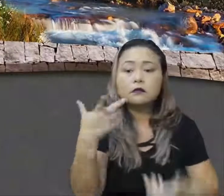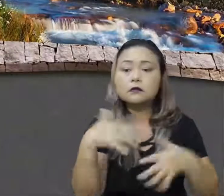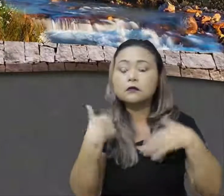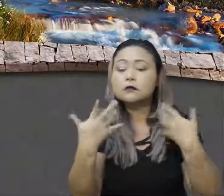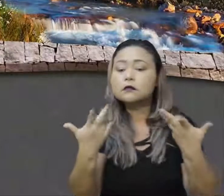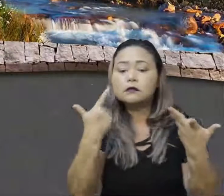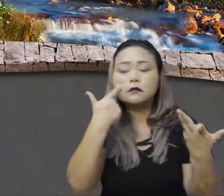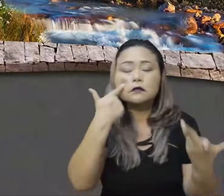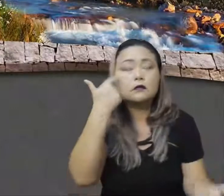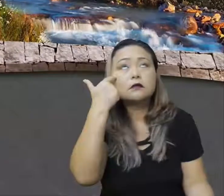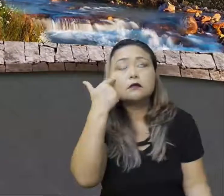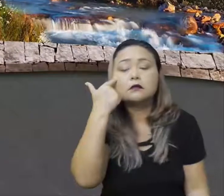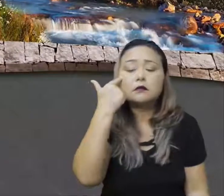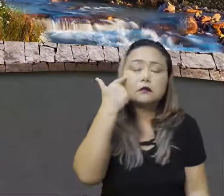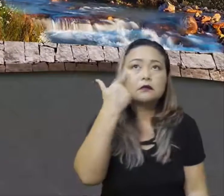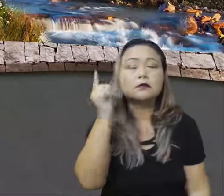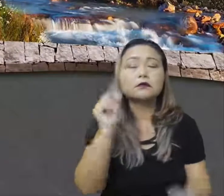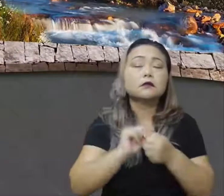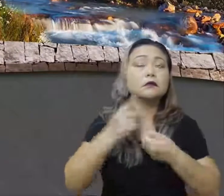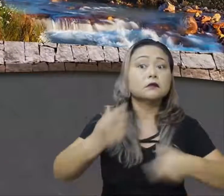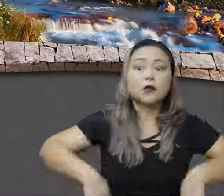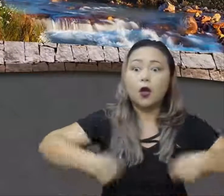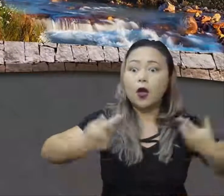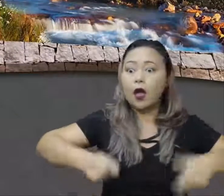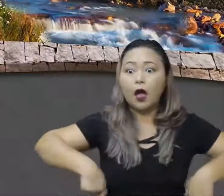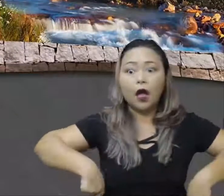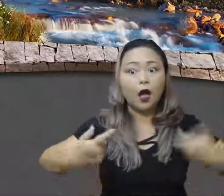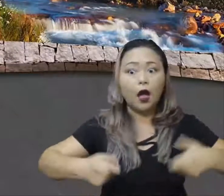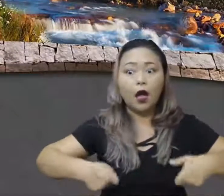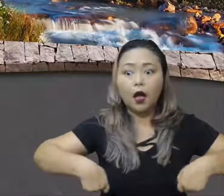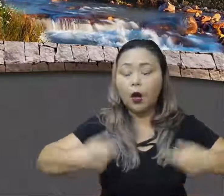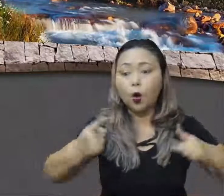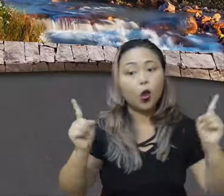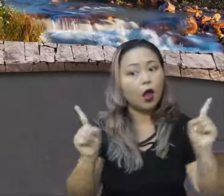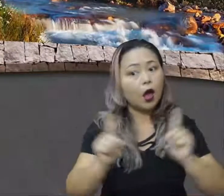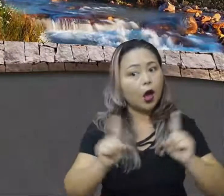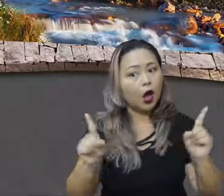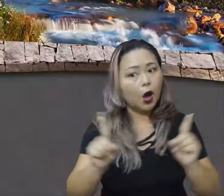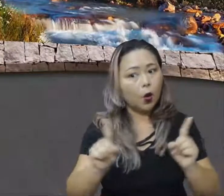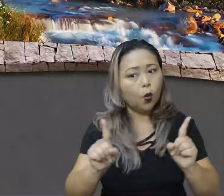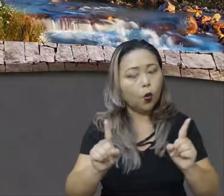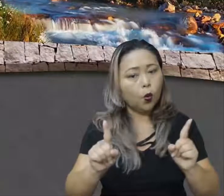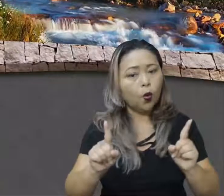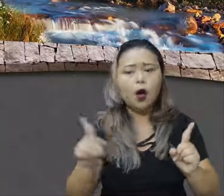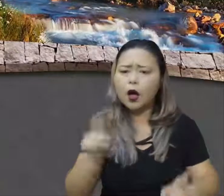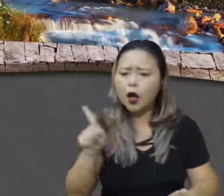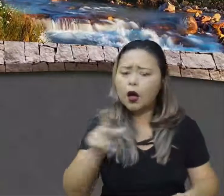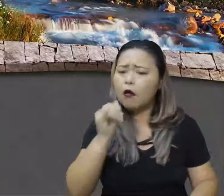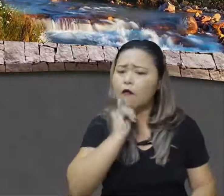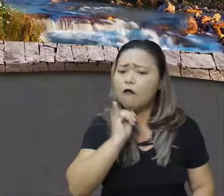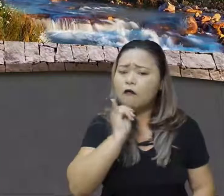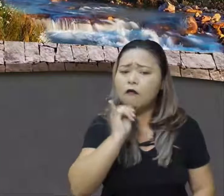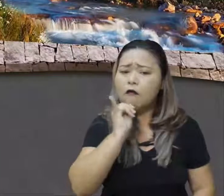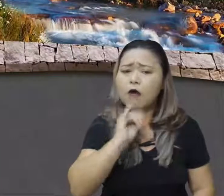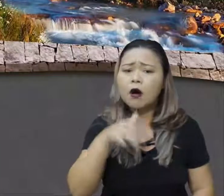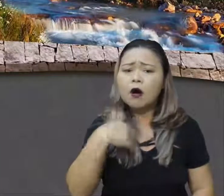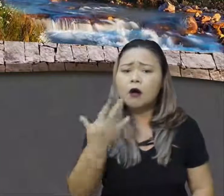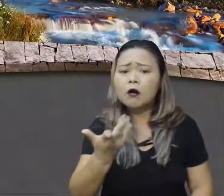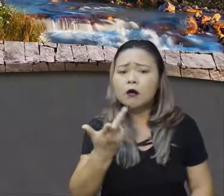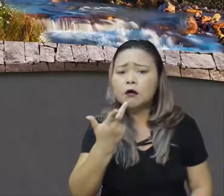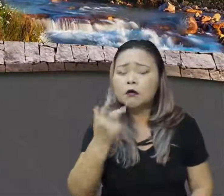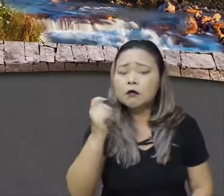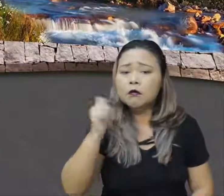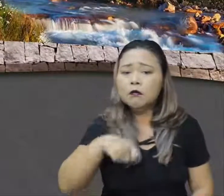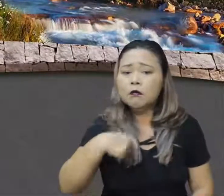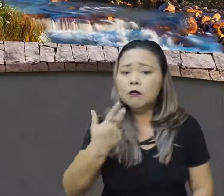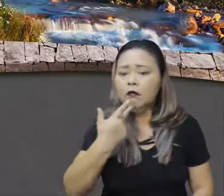pensando que você tem que consumir, consumir. Não. Professor, dá um exemplo. Como é que o senhor diz que eu